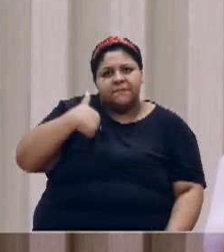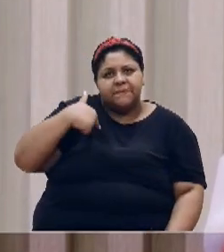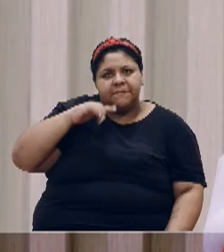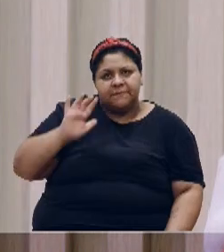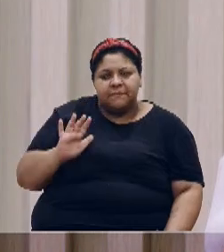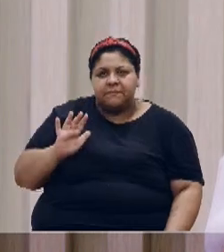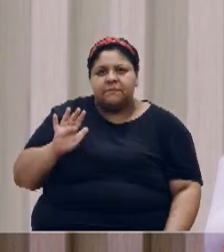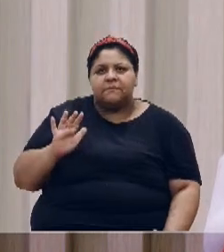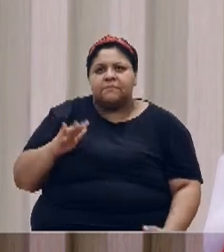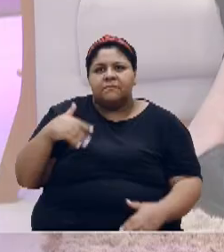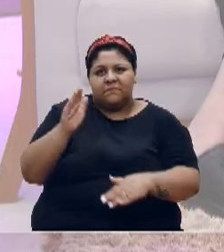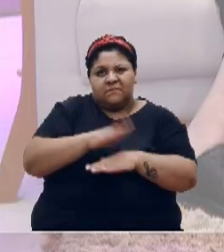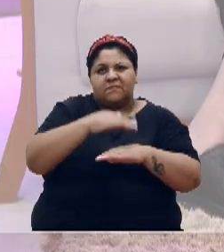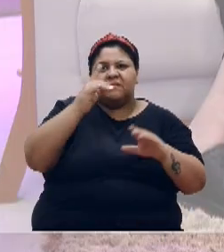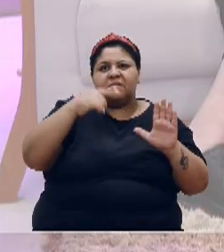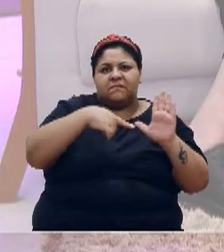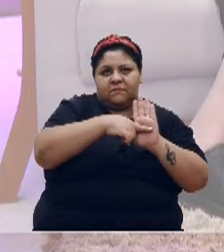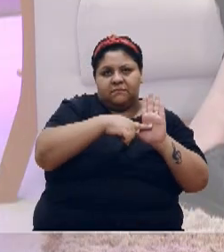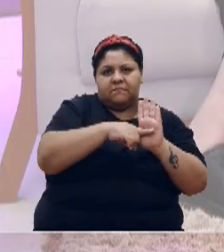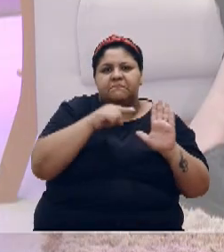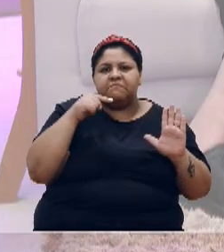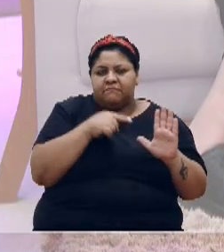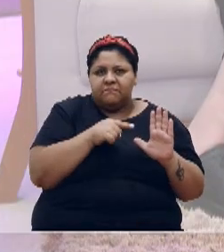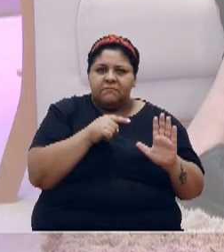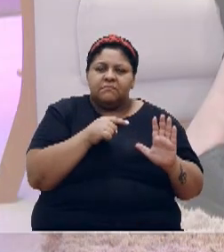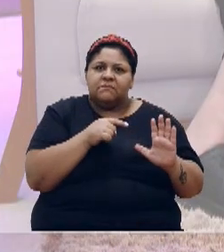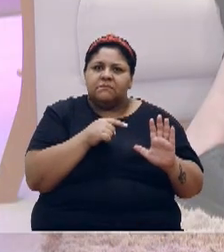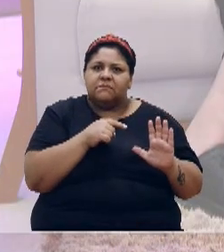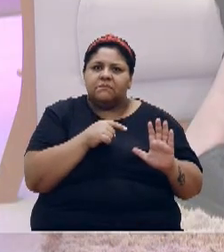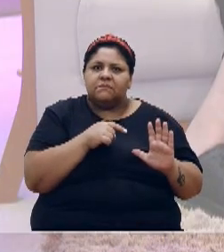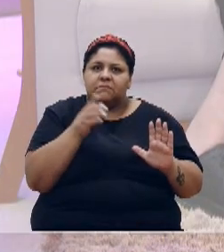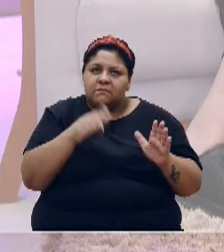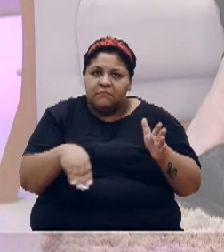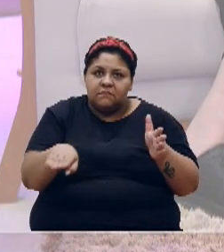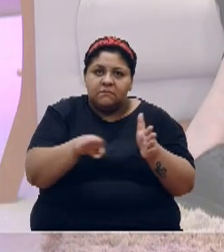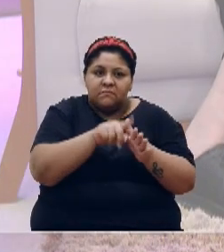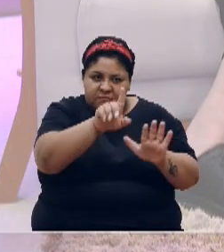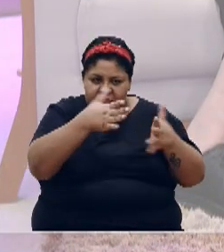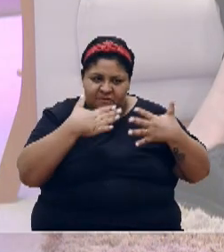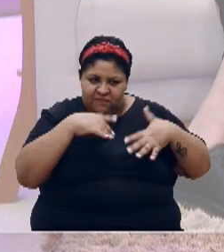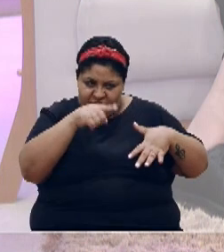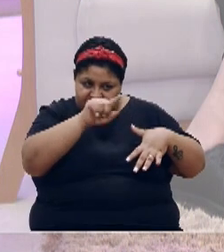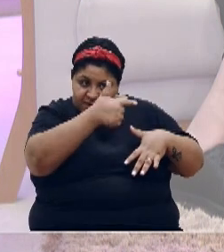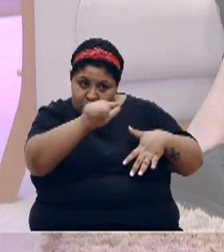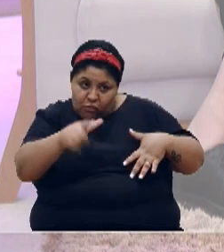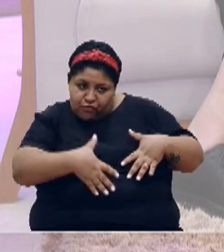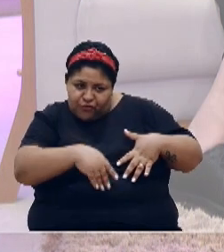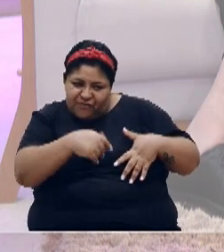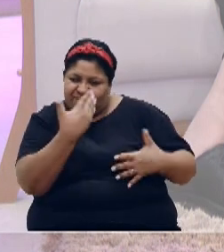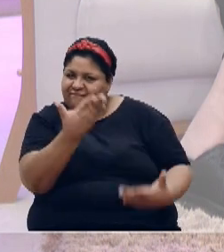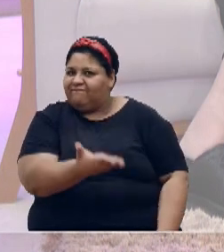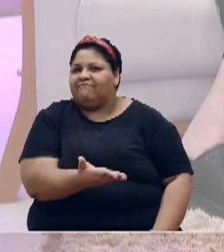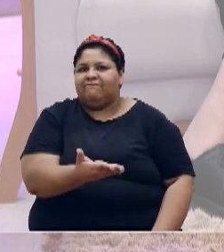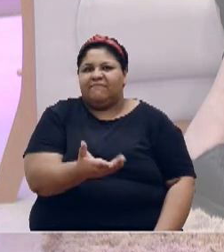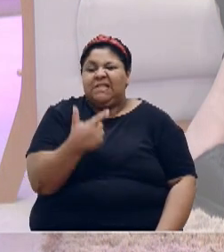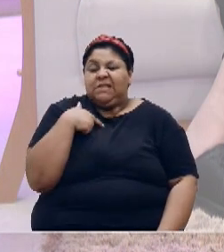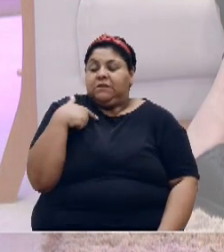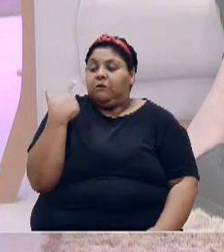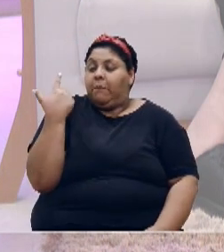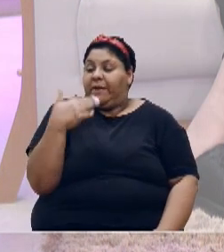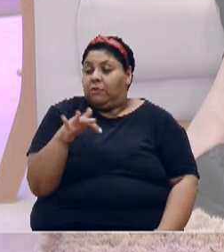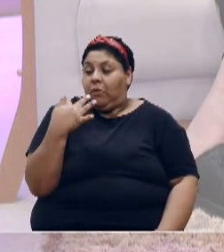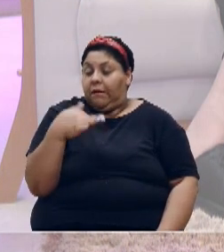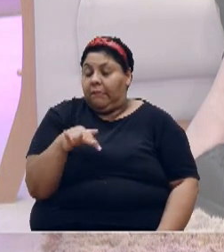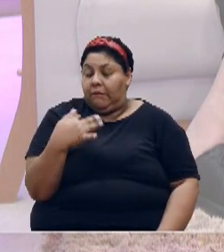a mais negativa ainda foi essa, assim, essa de chegar e falar, fica tranquilo que tu vai ter outro. Pra mim, isso me doía muito,